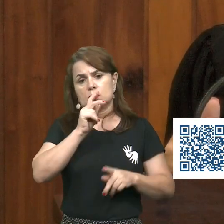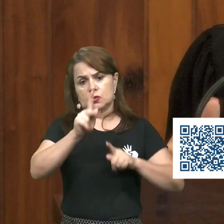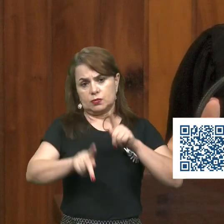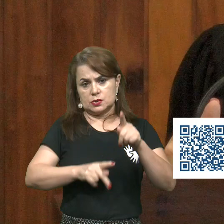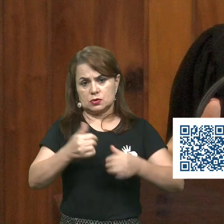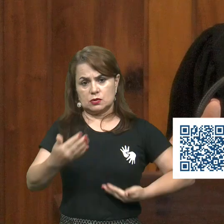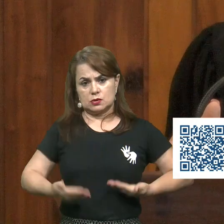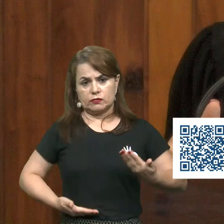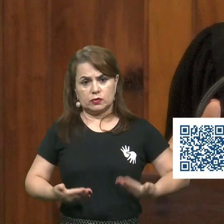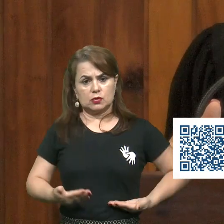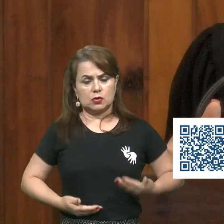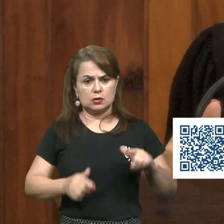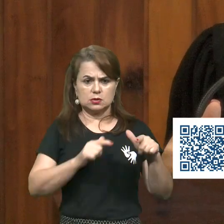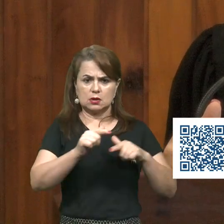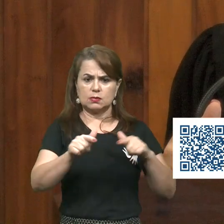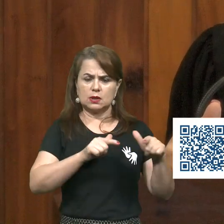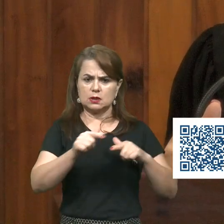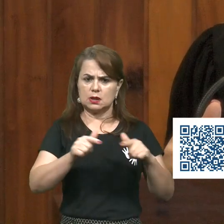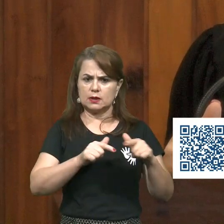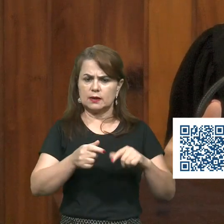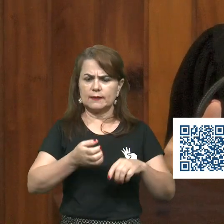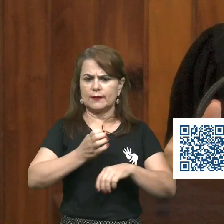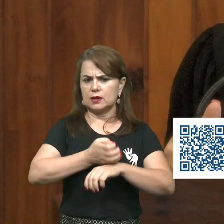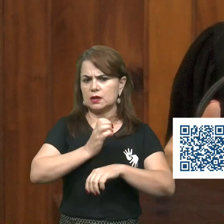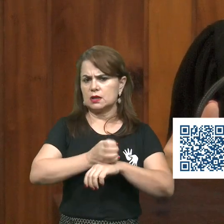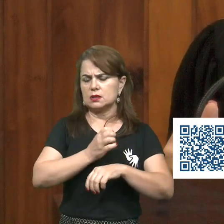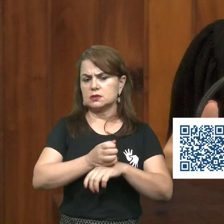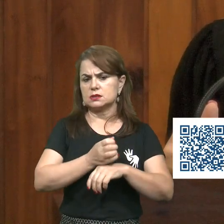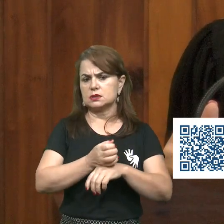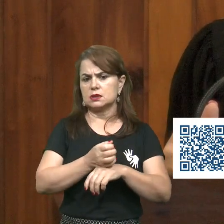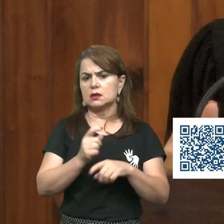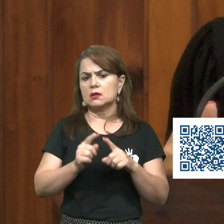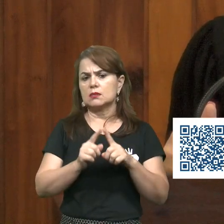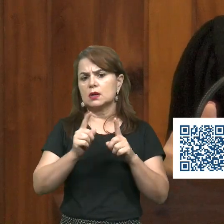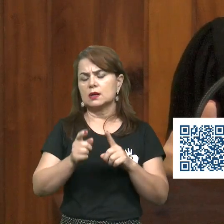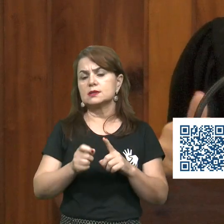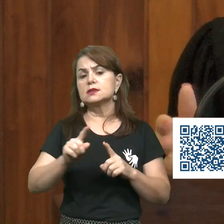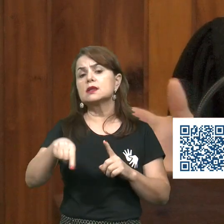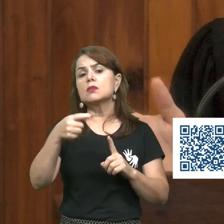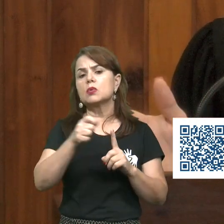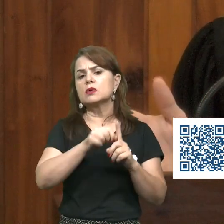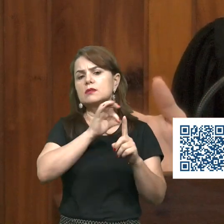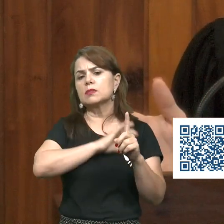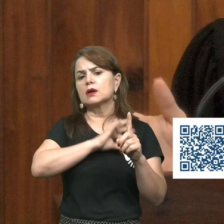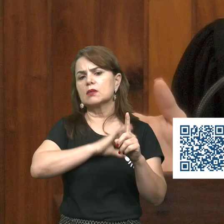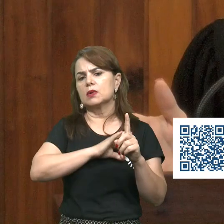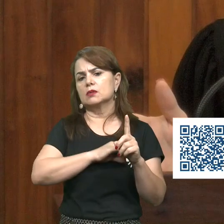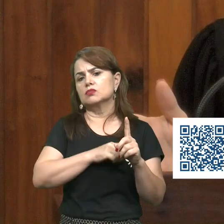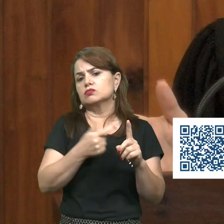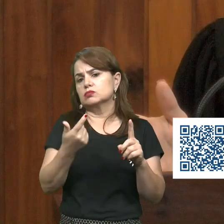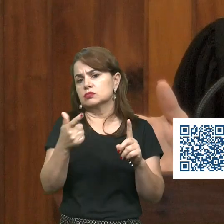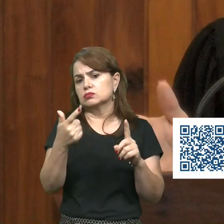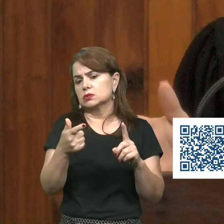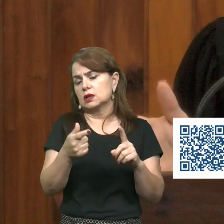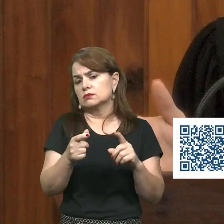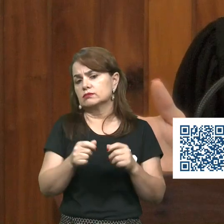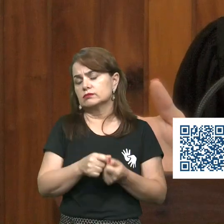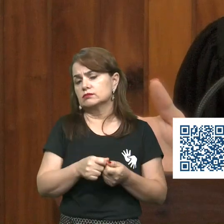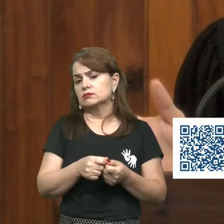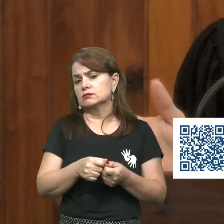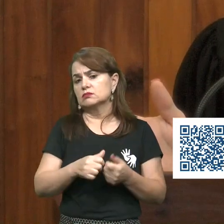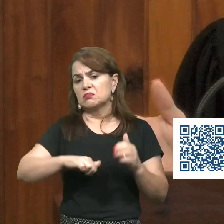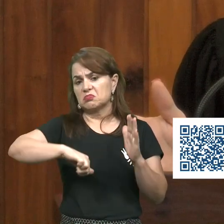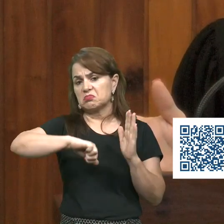suas horas que foram efetuadas durante o mês e chegar no final do mês ter uma surpresa ali negativa do que não